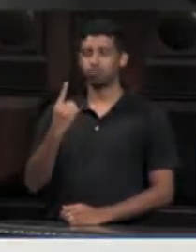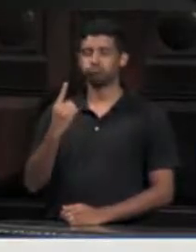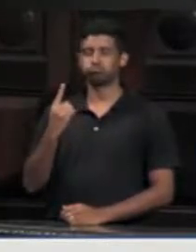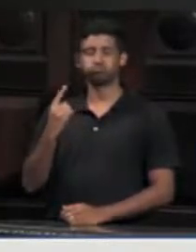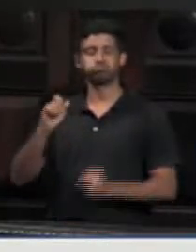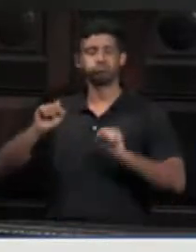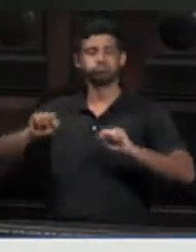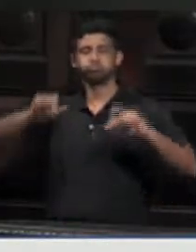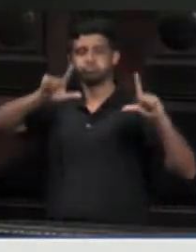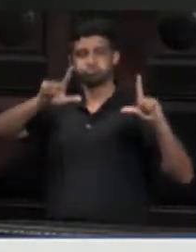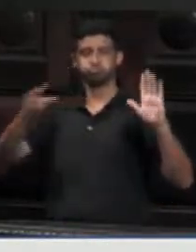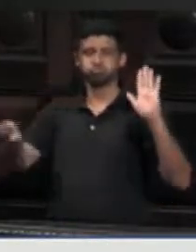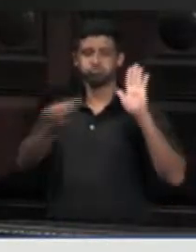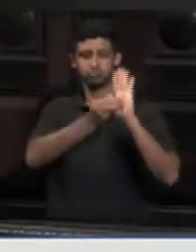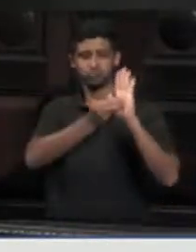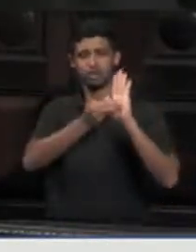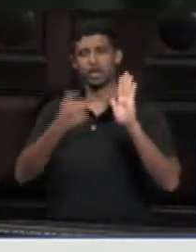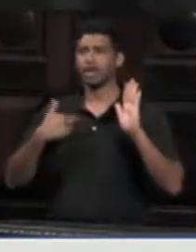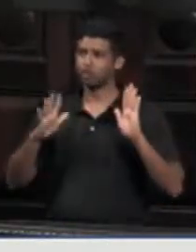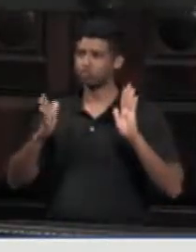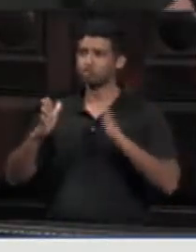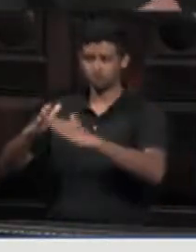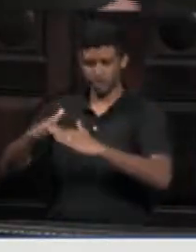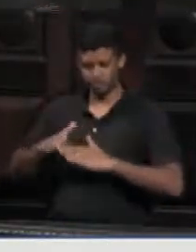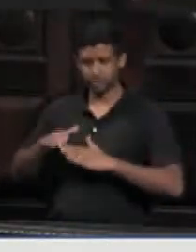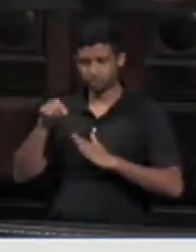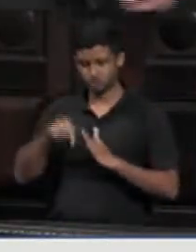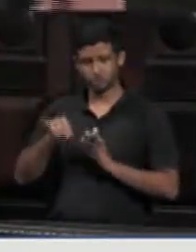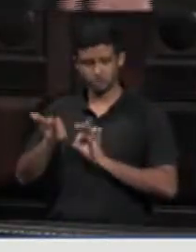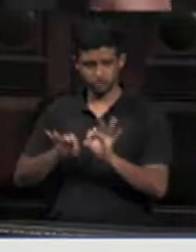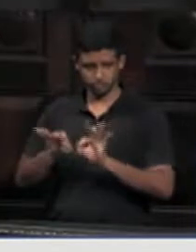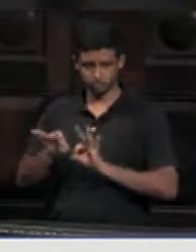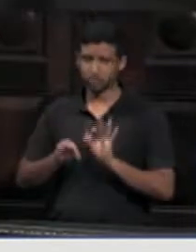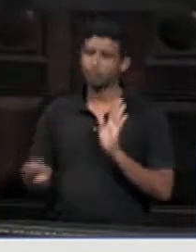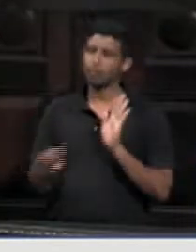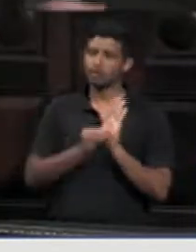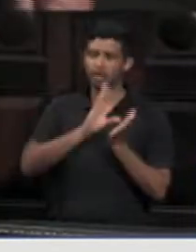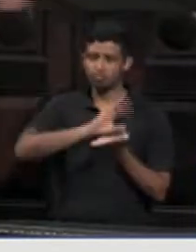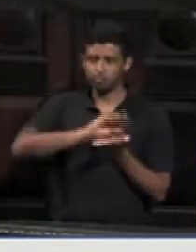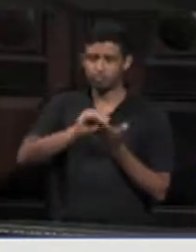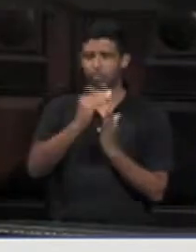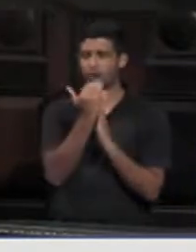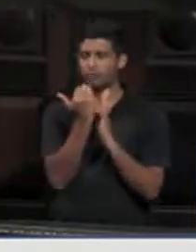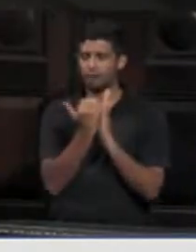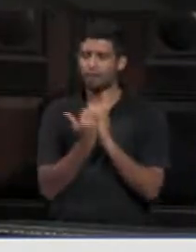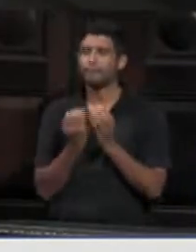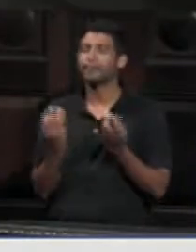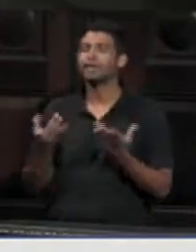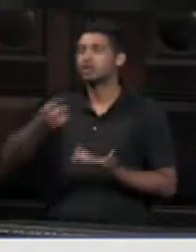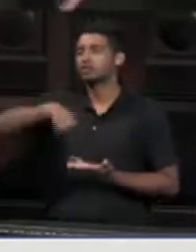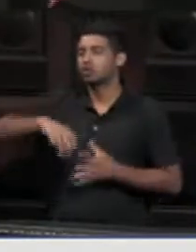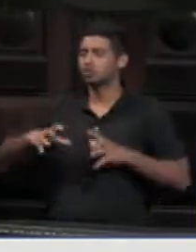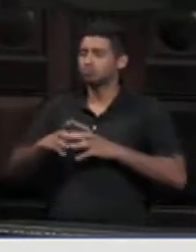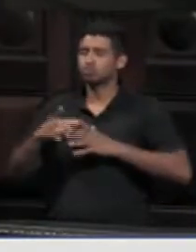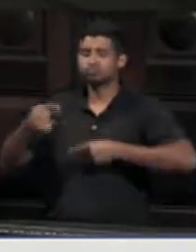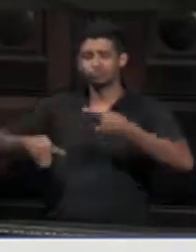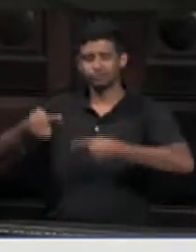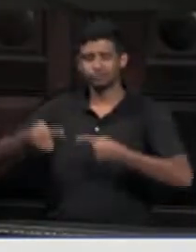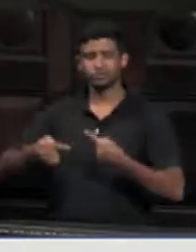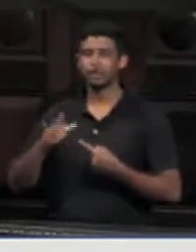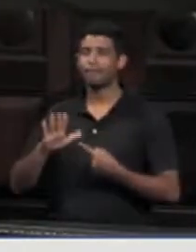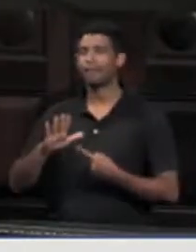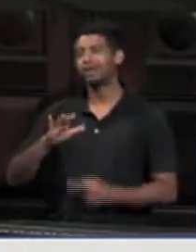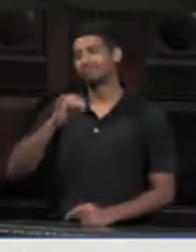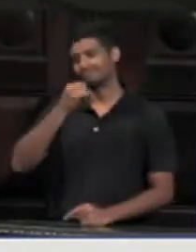já solicitei que esse projeto fosse colocado em pauta para que nós pudéssemos discutir. Infelizmente,